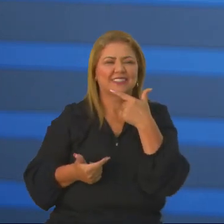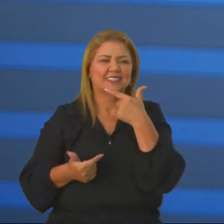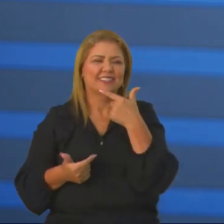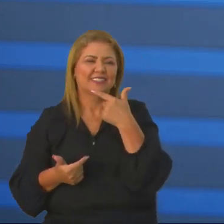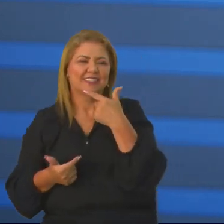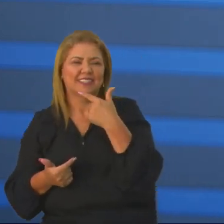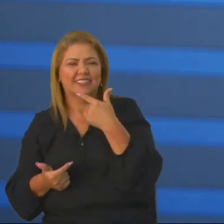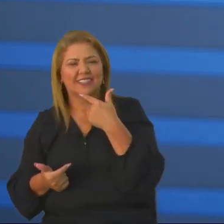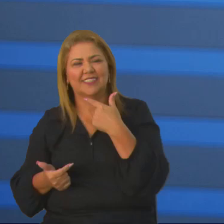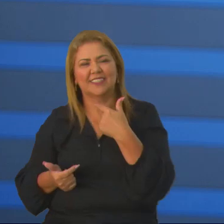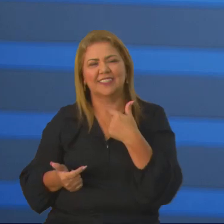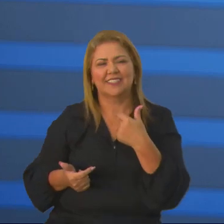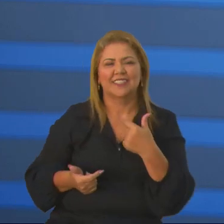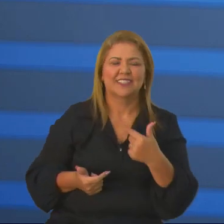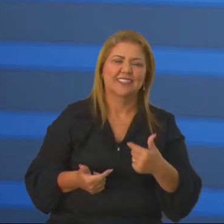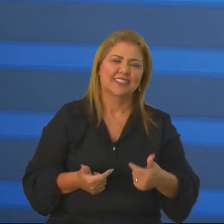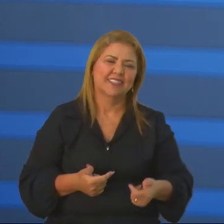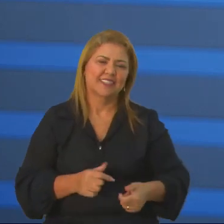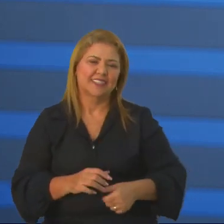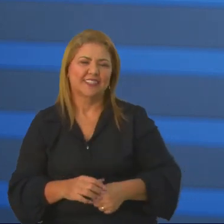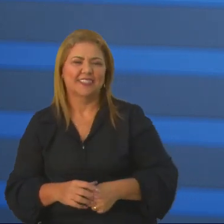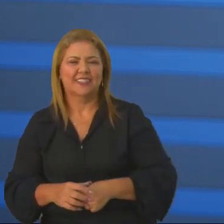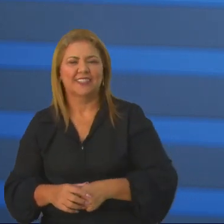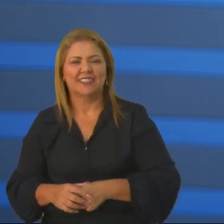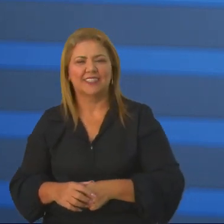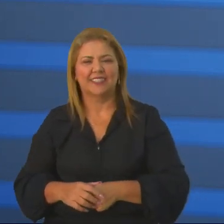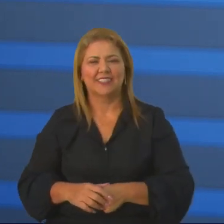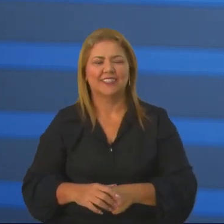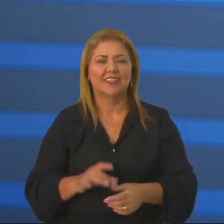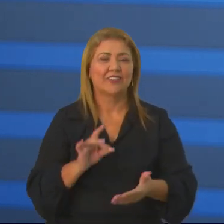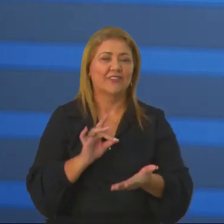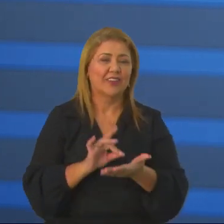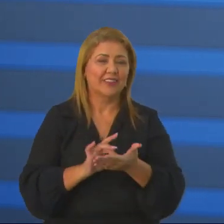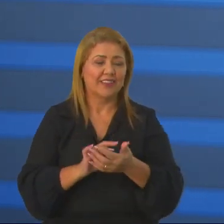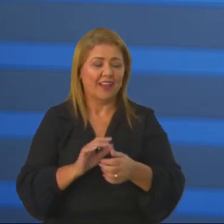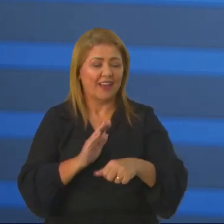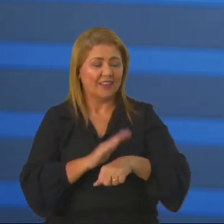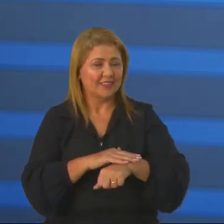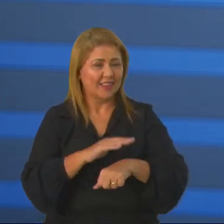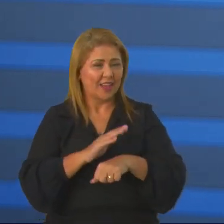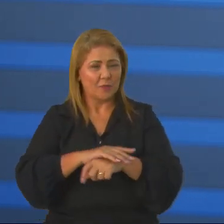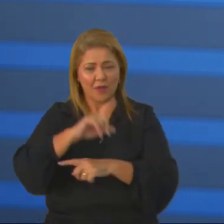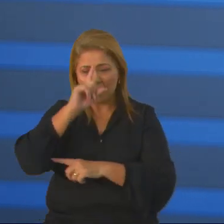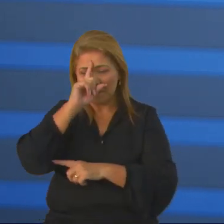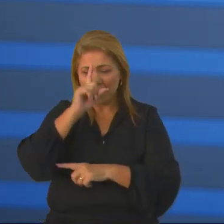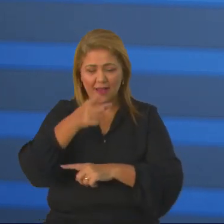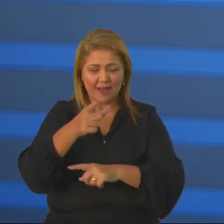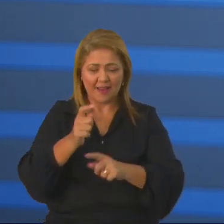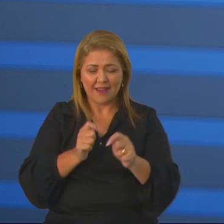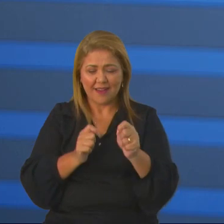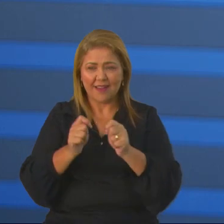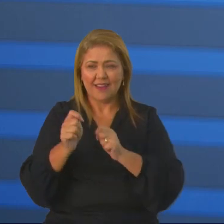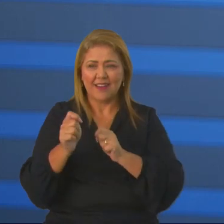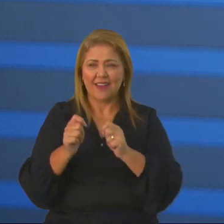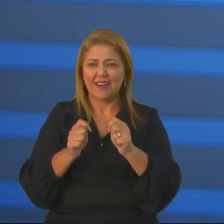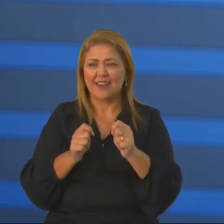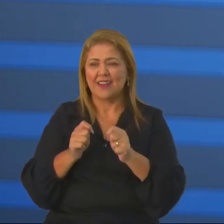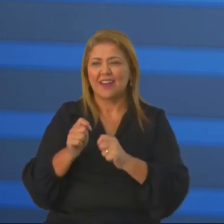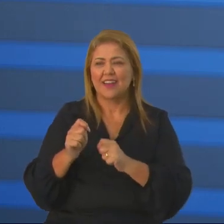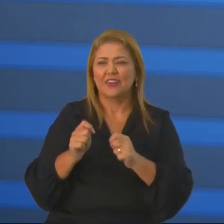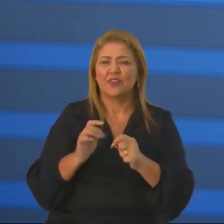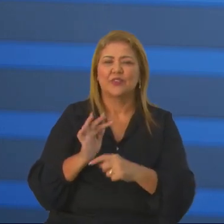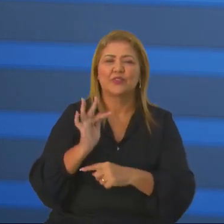A verdade prova que o tempo é o senhor dos dois